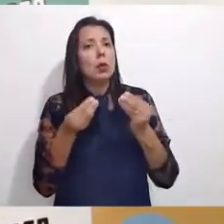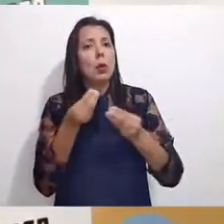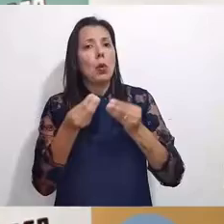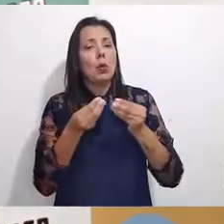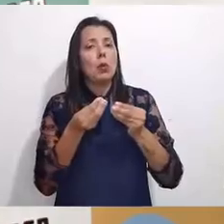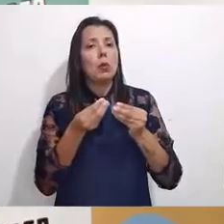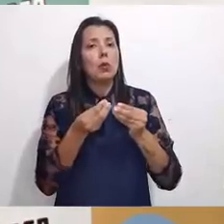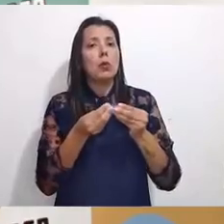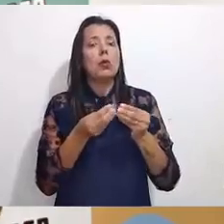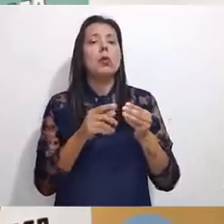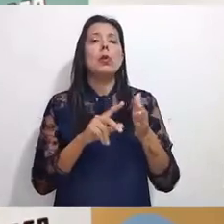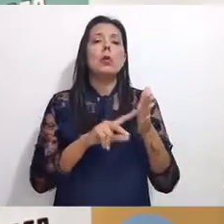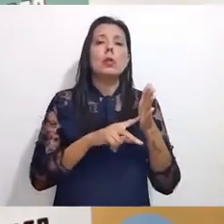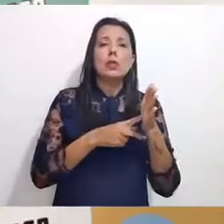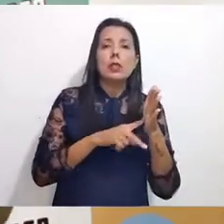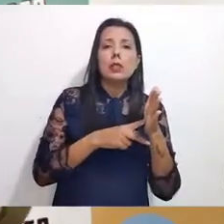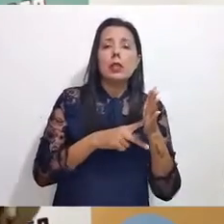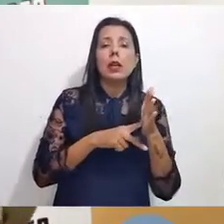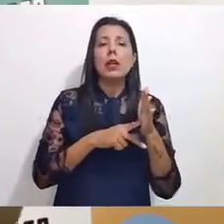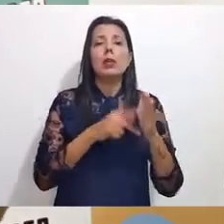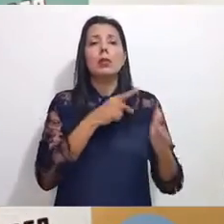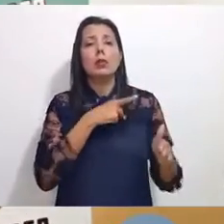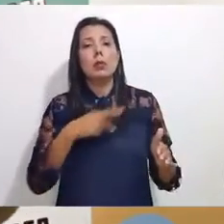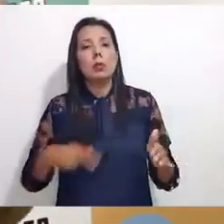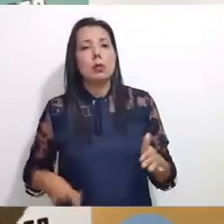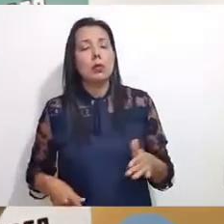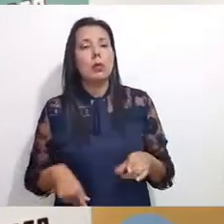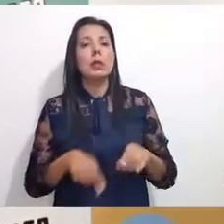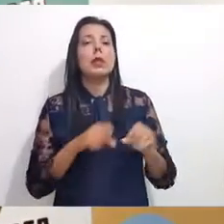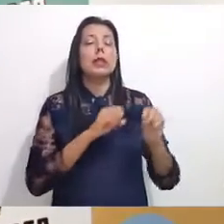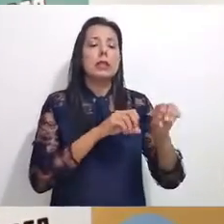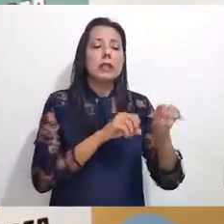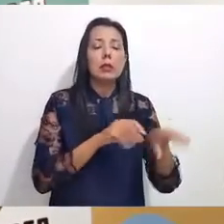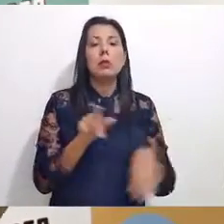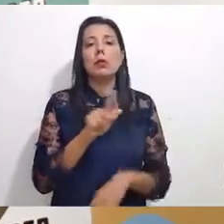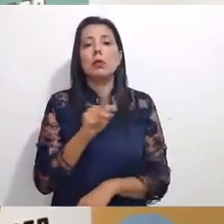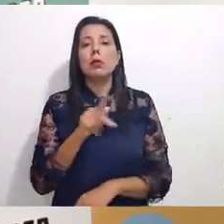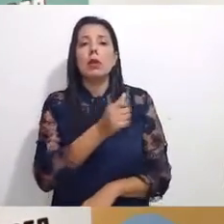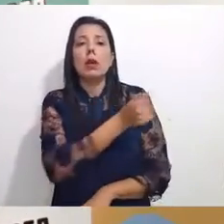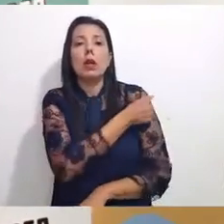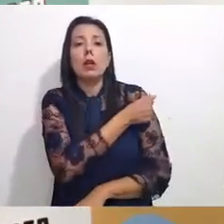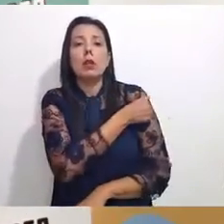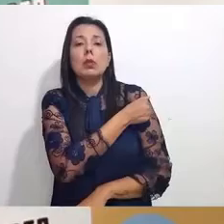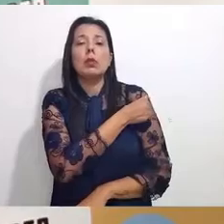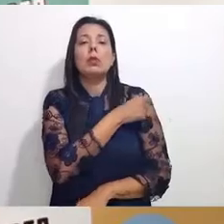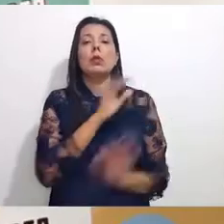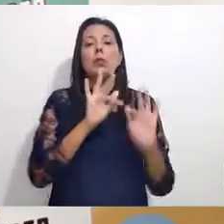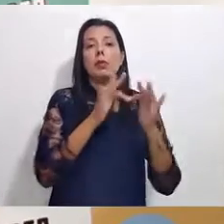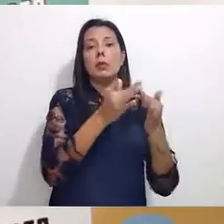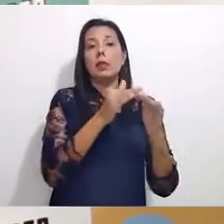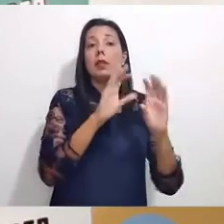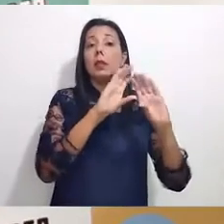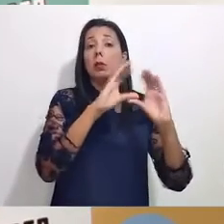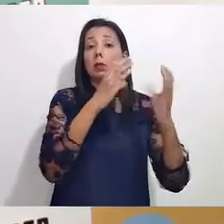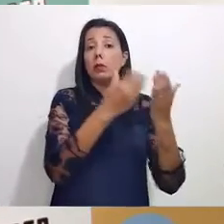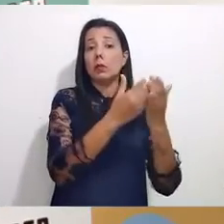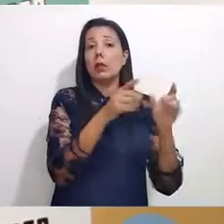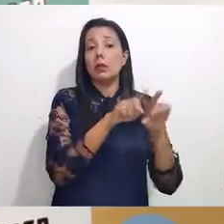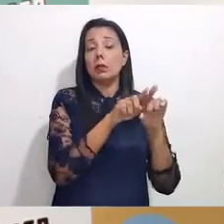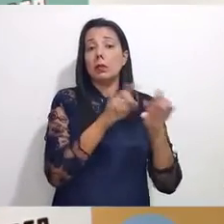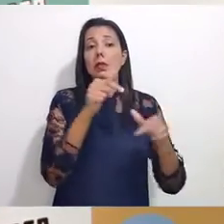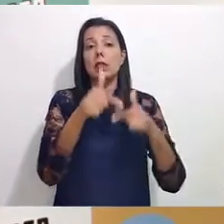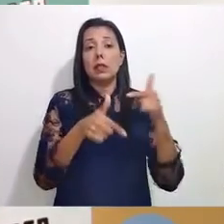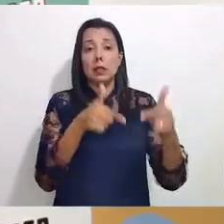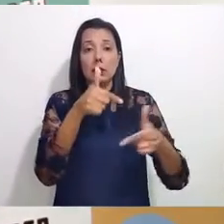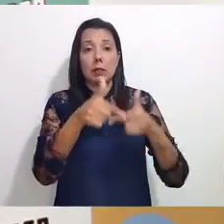pública do Distrito Federal, com os professores, alunos, pais de alunos, comunidade, trabalha com este tema que é